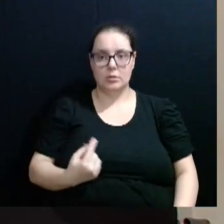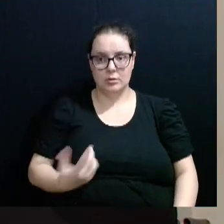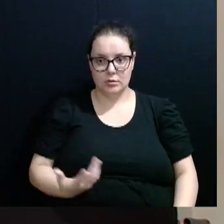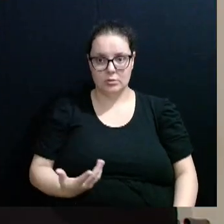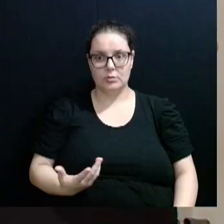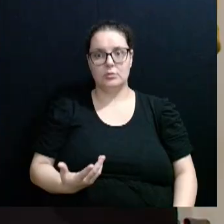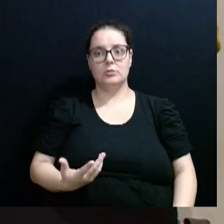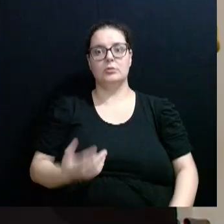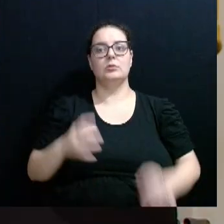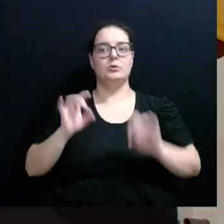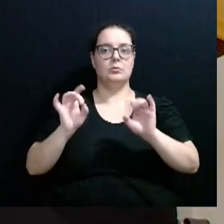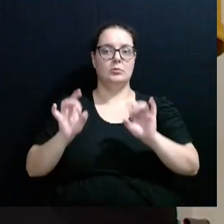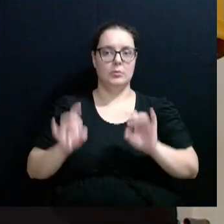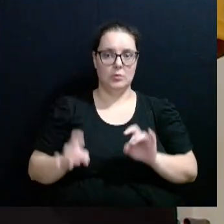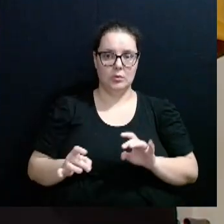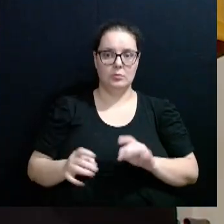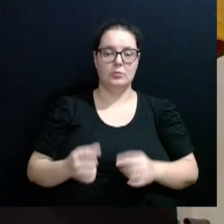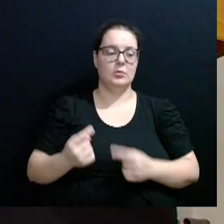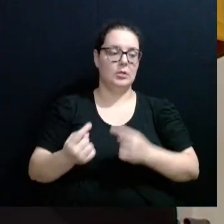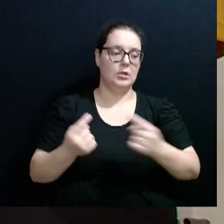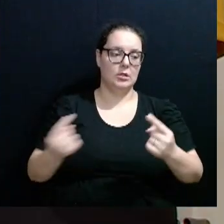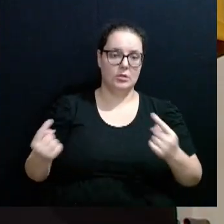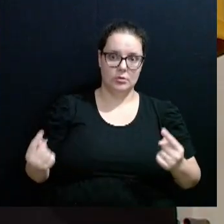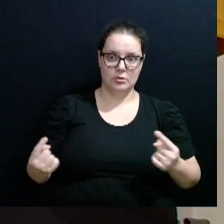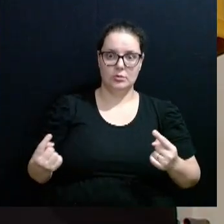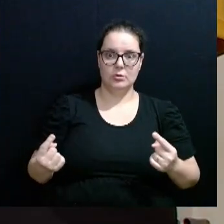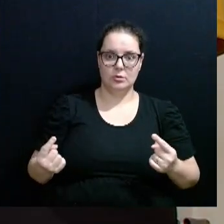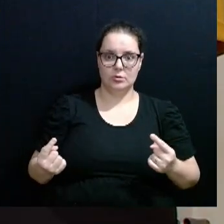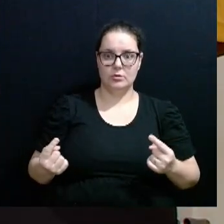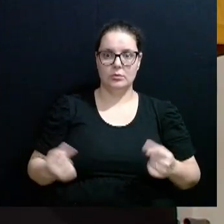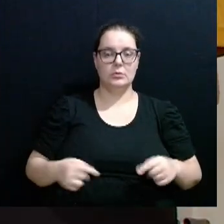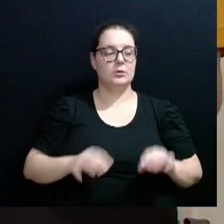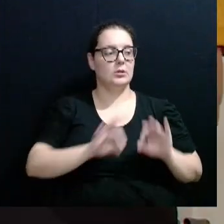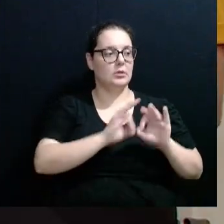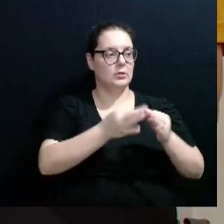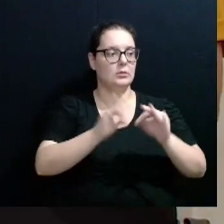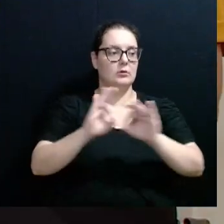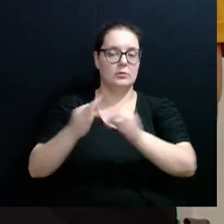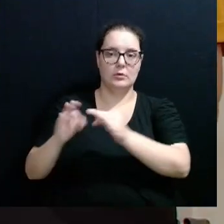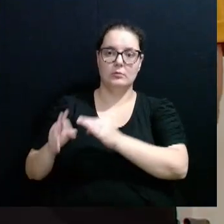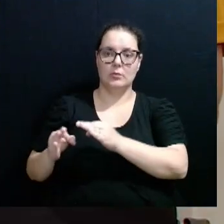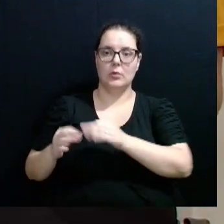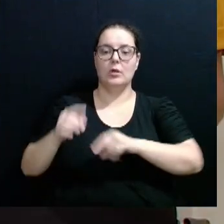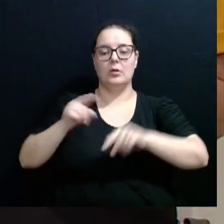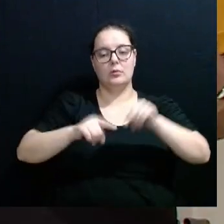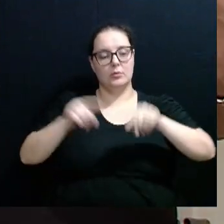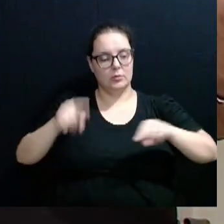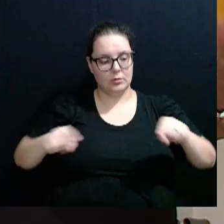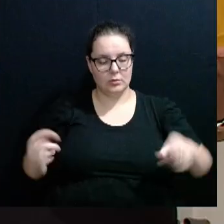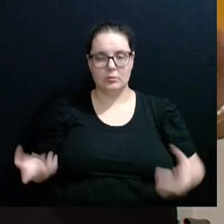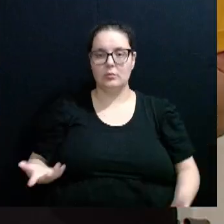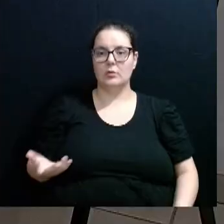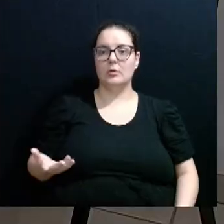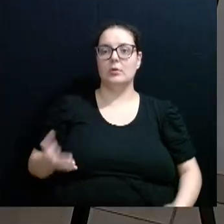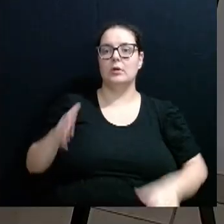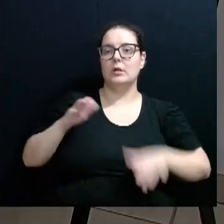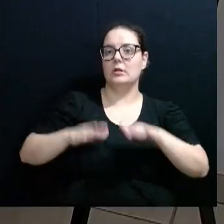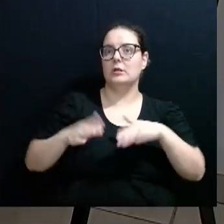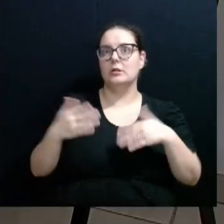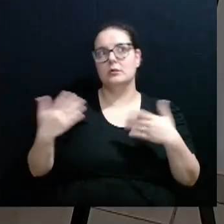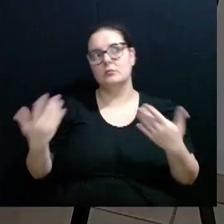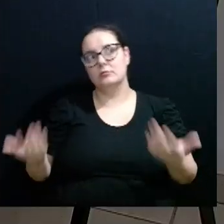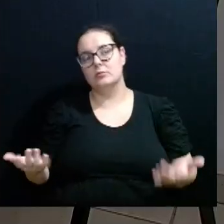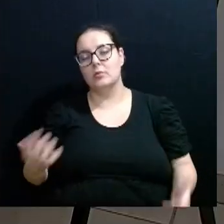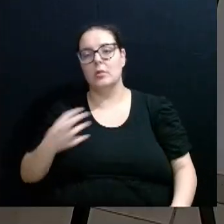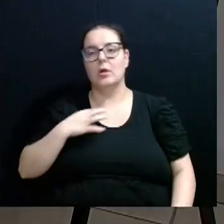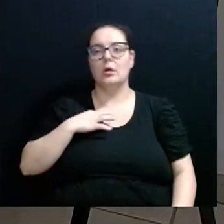especificamente de cada necessidade de cada família. Então varia muito, às vezes é uma roupa para uma criança,